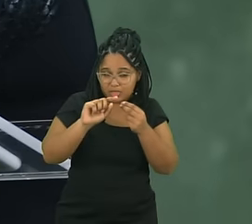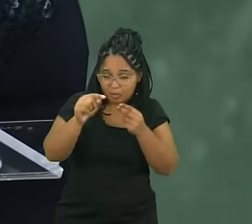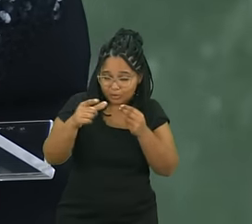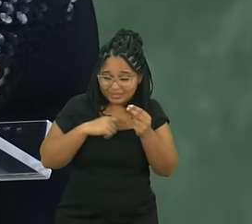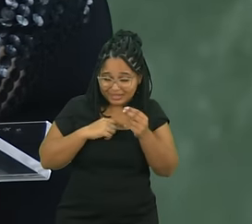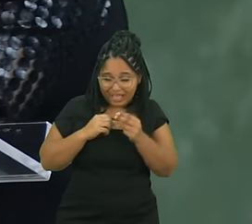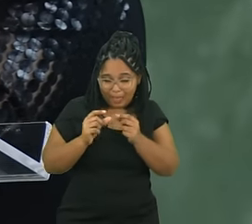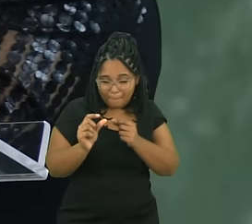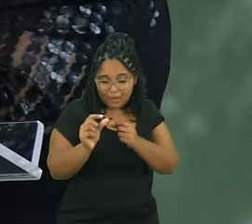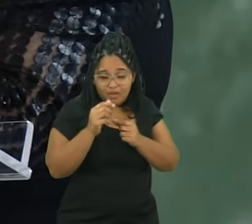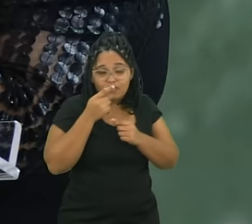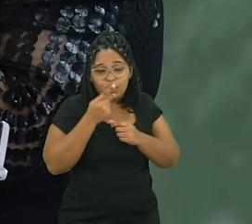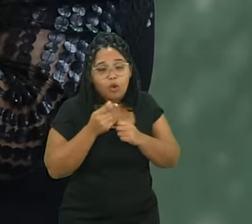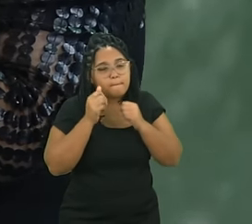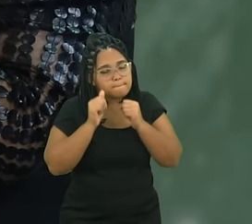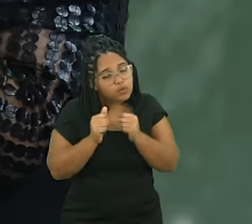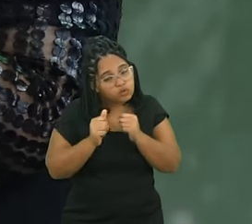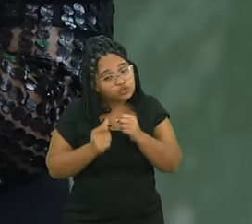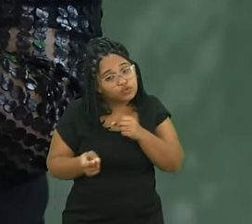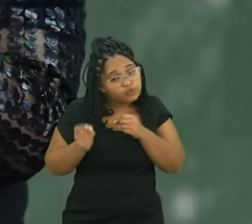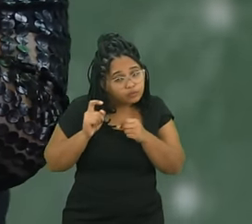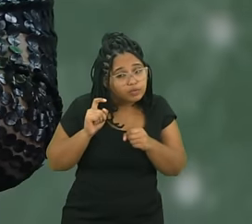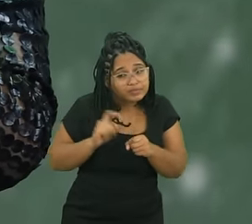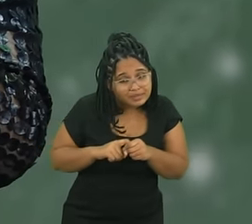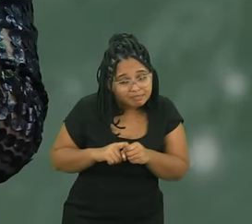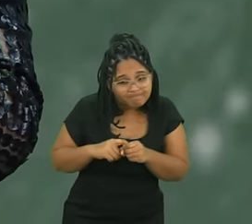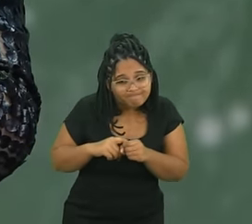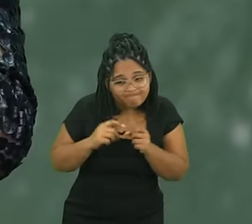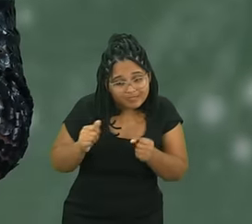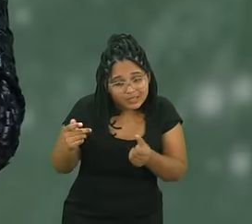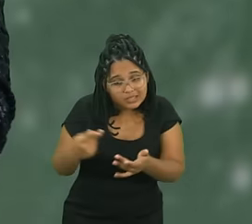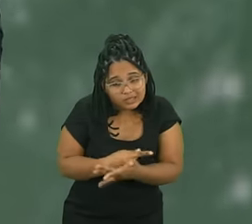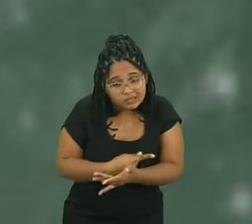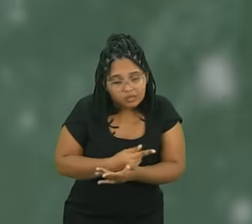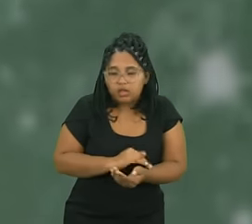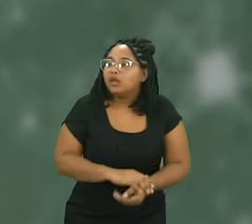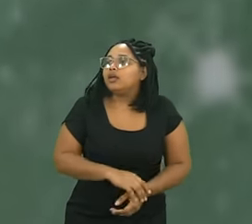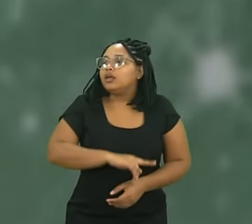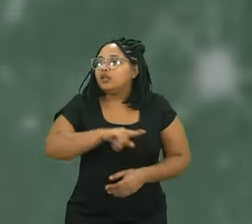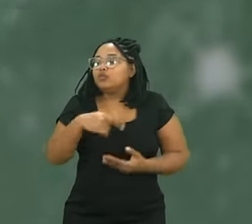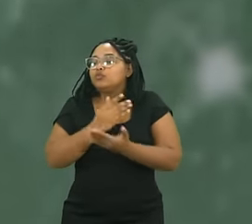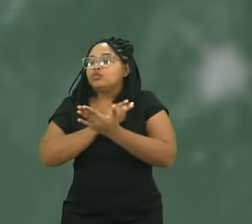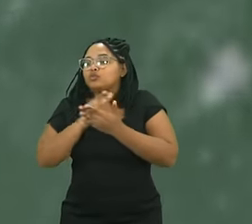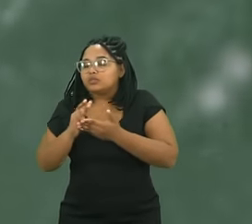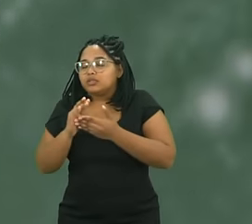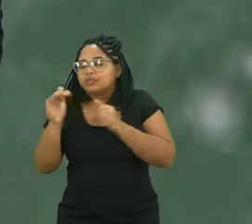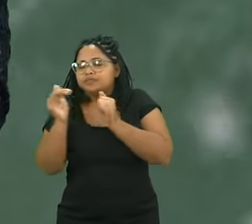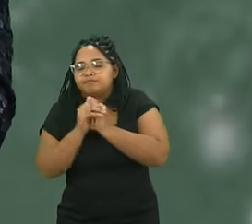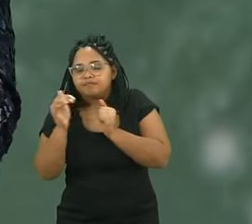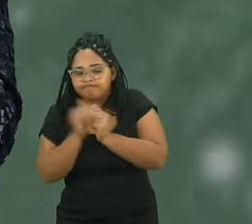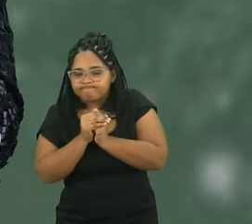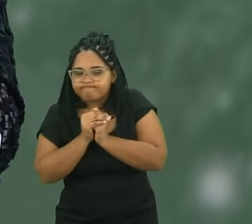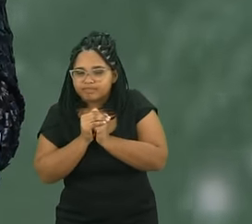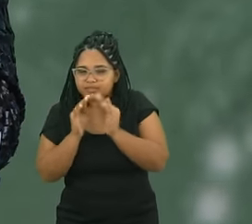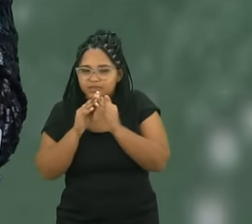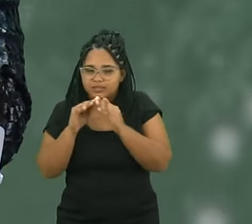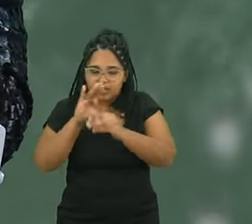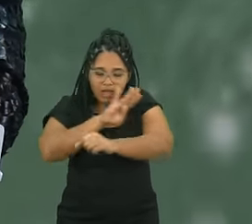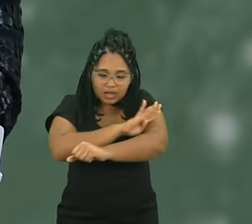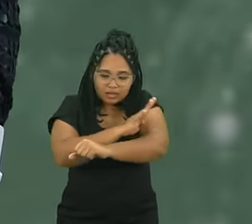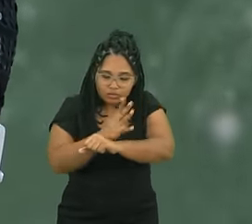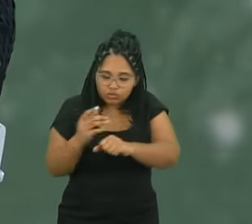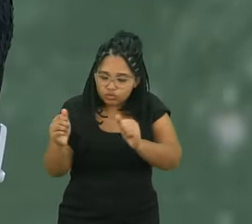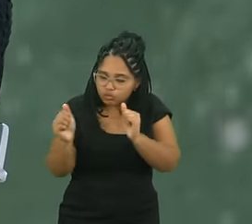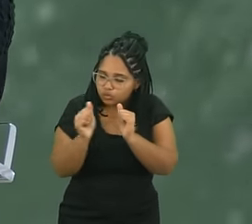pode voltar o tumor novamente. E nós começamos a orar. Começamos a orar a igreja comigo. E eu sei que muitos de vocês entraram nesta